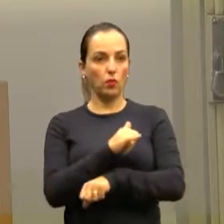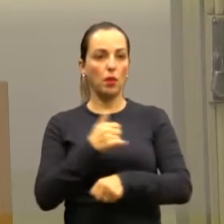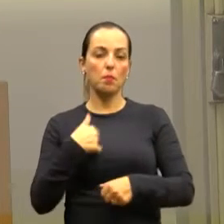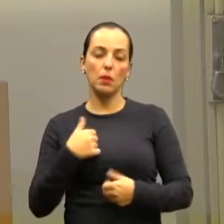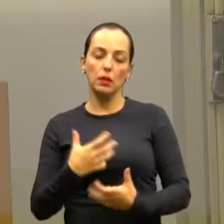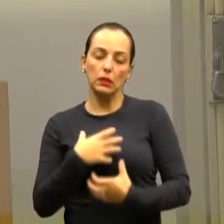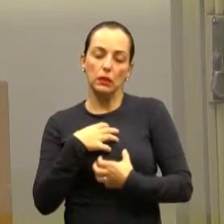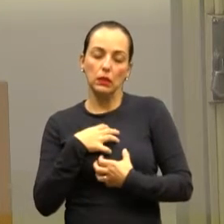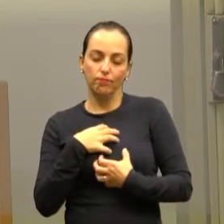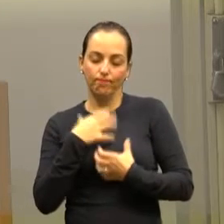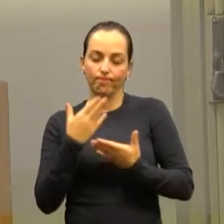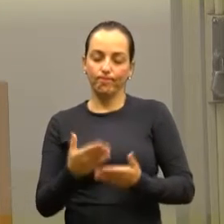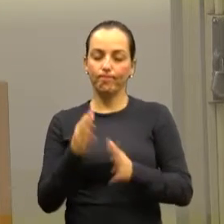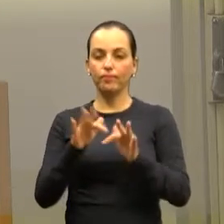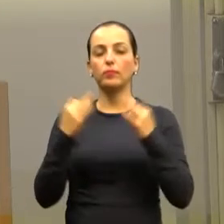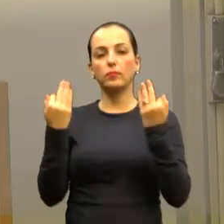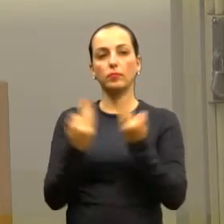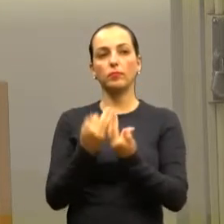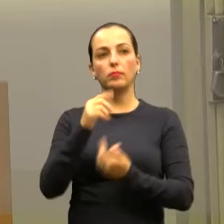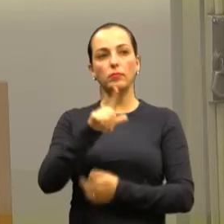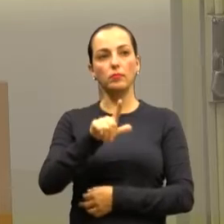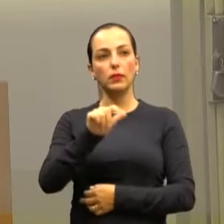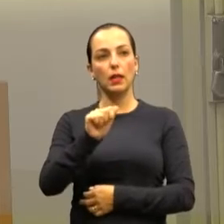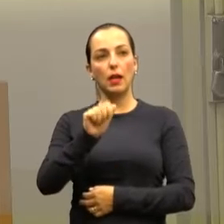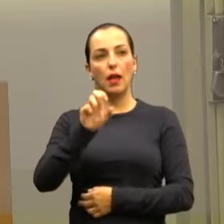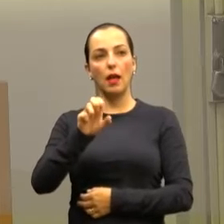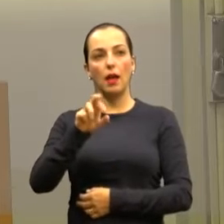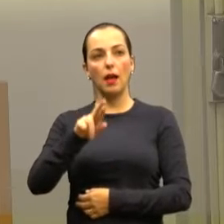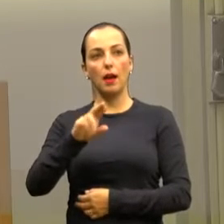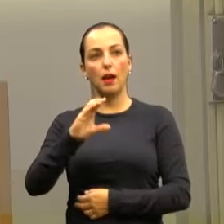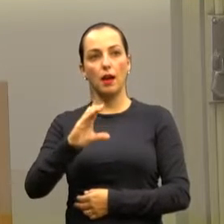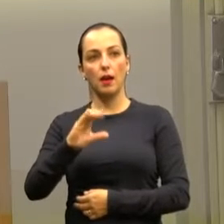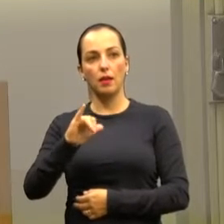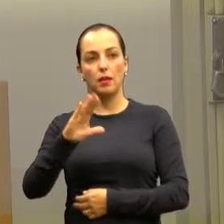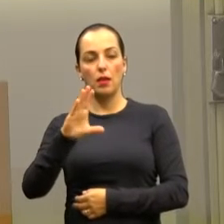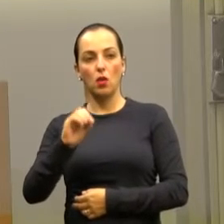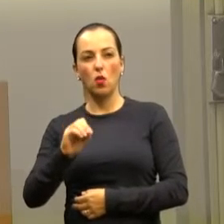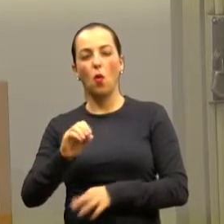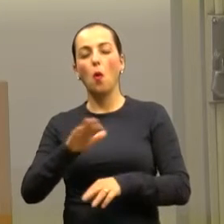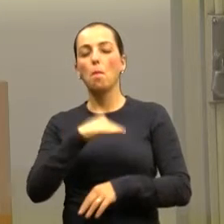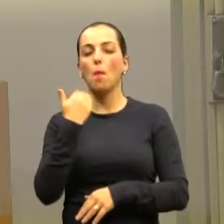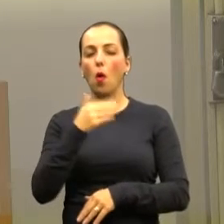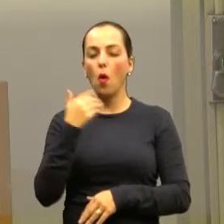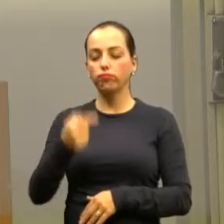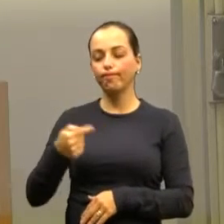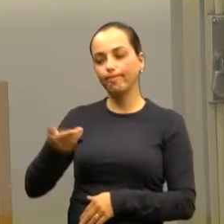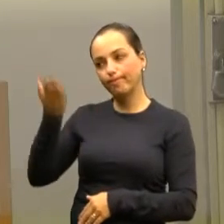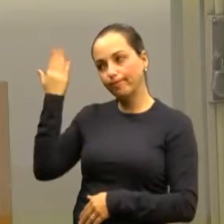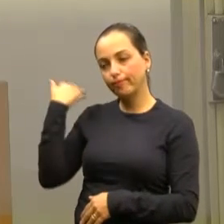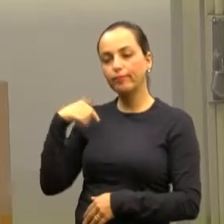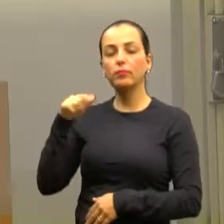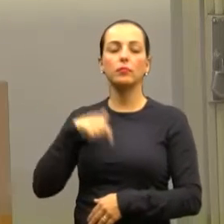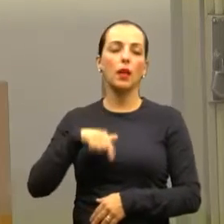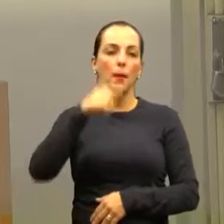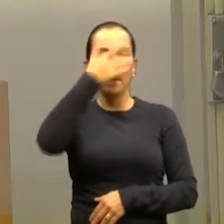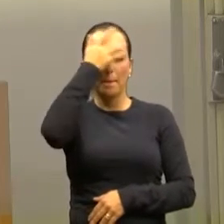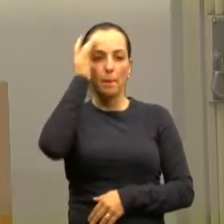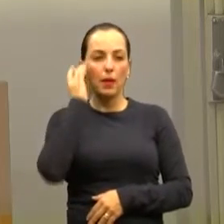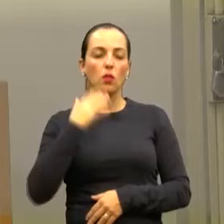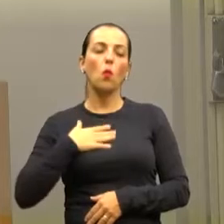meus sentimentos à família do Laércio presidente da liga que veio a falecer a semana passada a pessoa muito querida